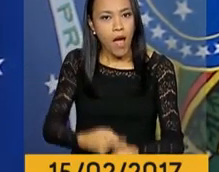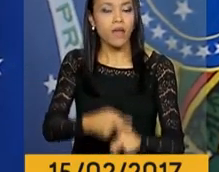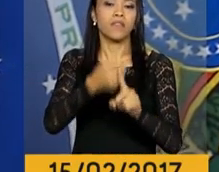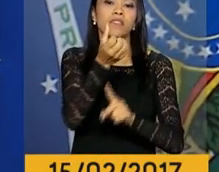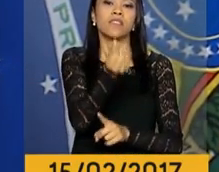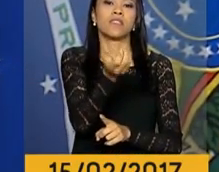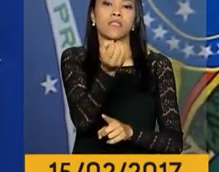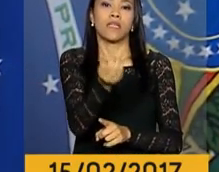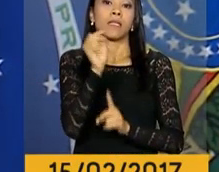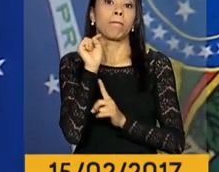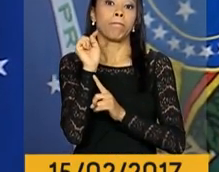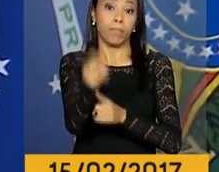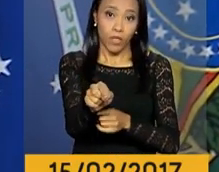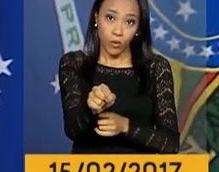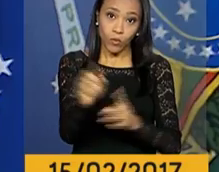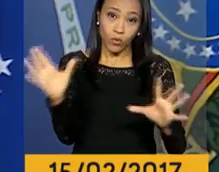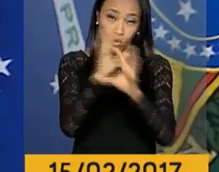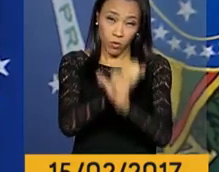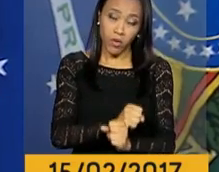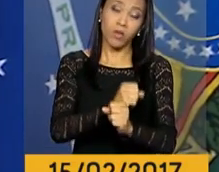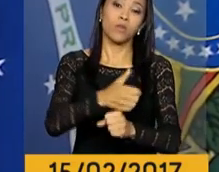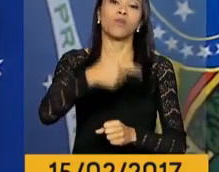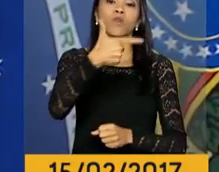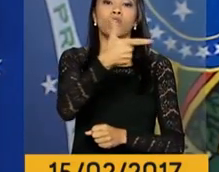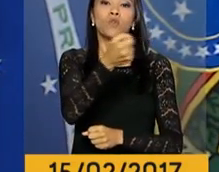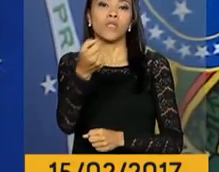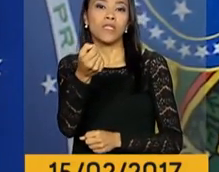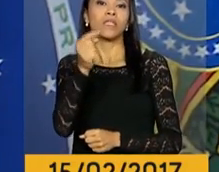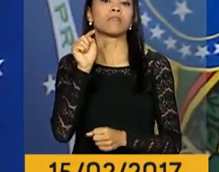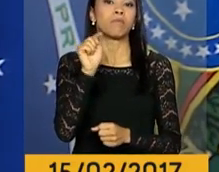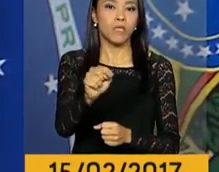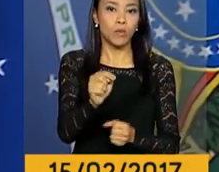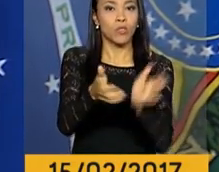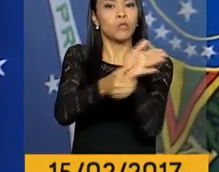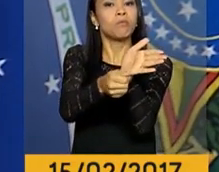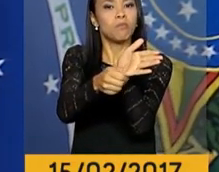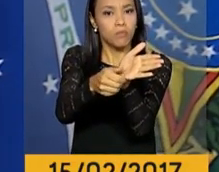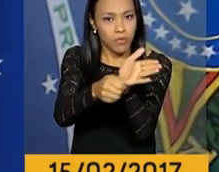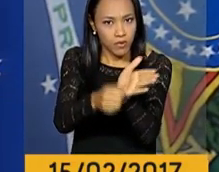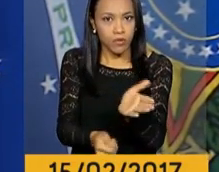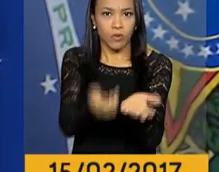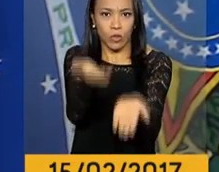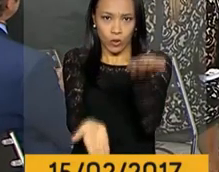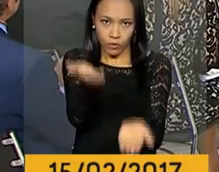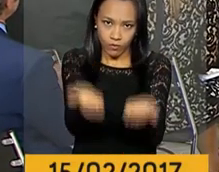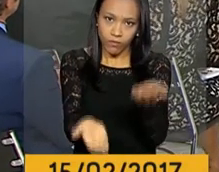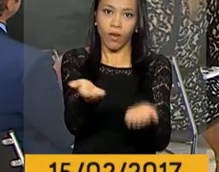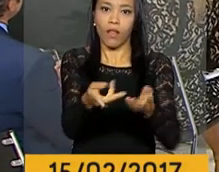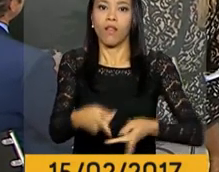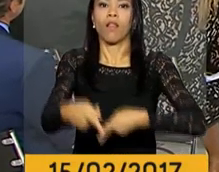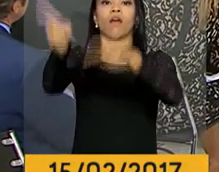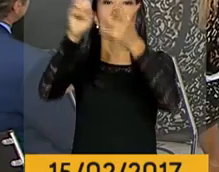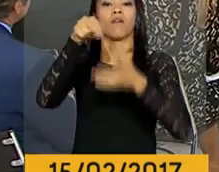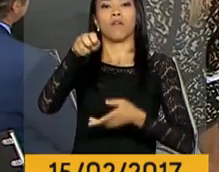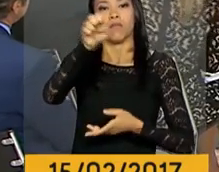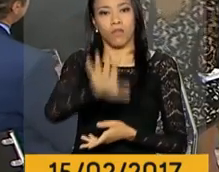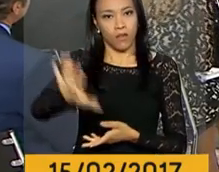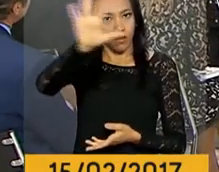toneladas, portanto perfazendo 200.000 1000 toneladas vermelho para o Nordeste. Acho que é uma